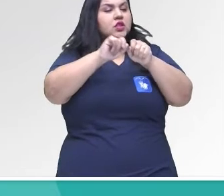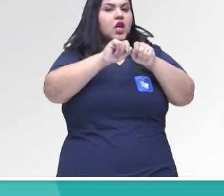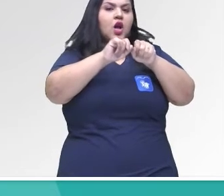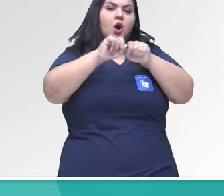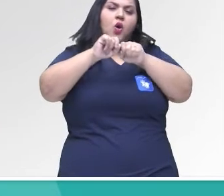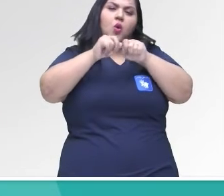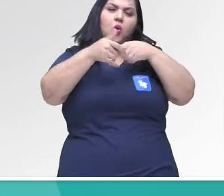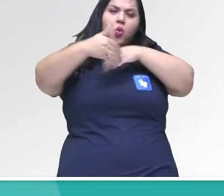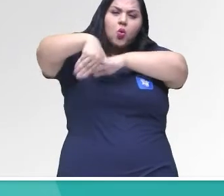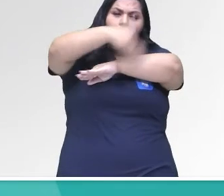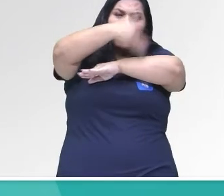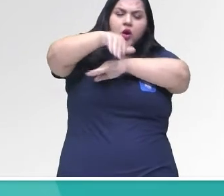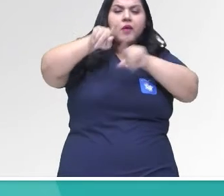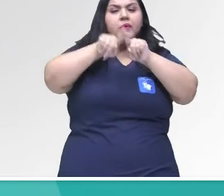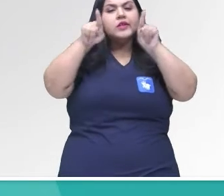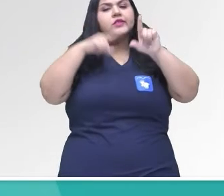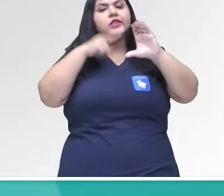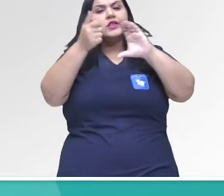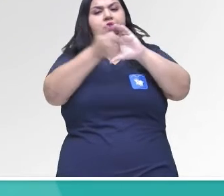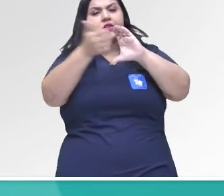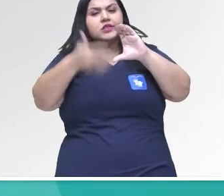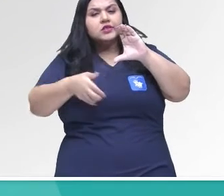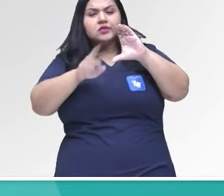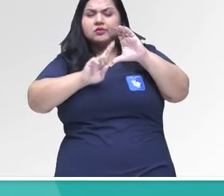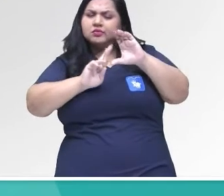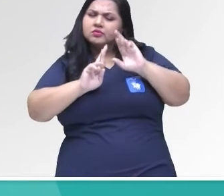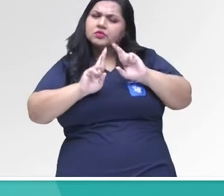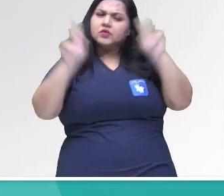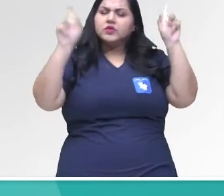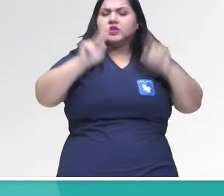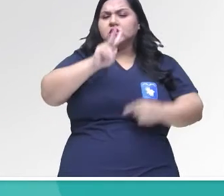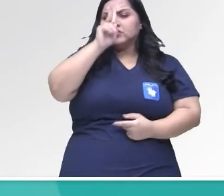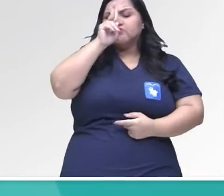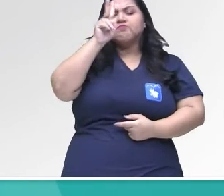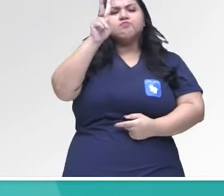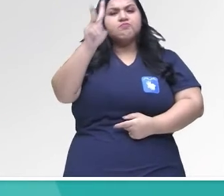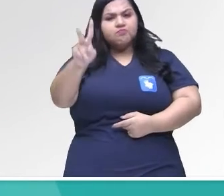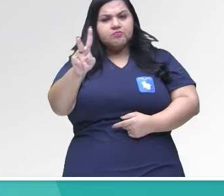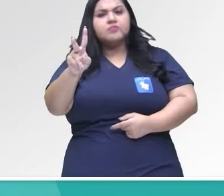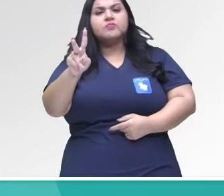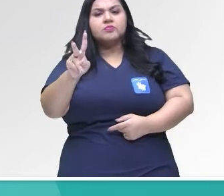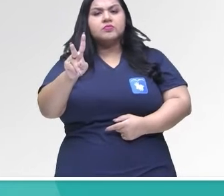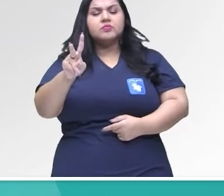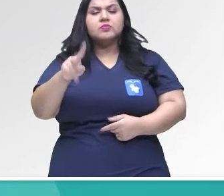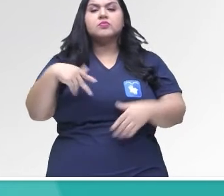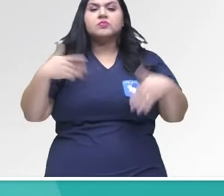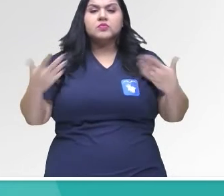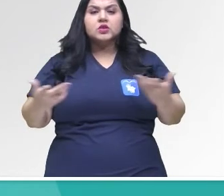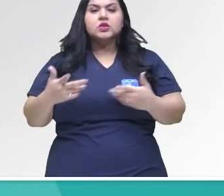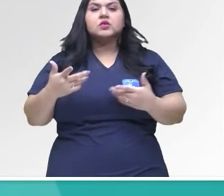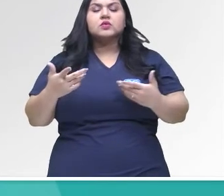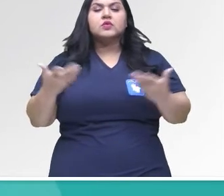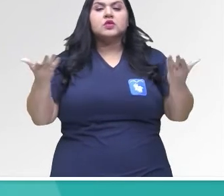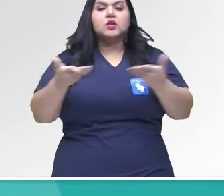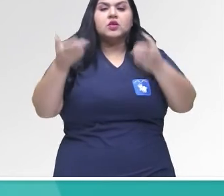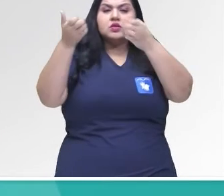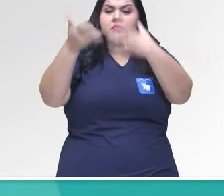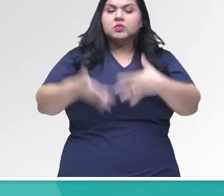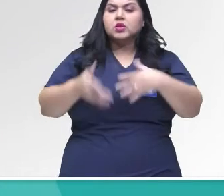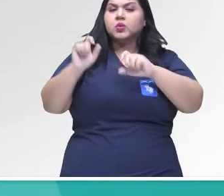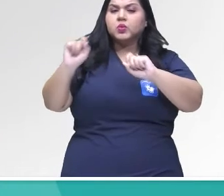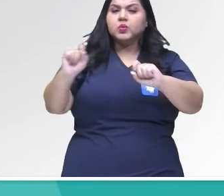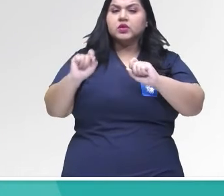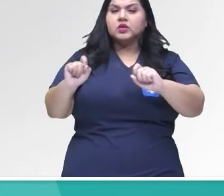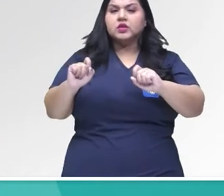vai ter características diferentes e é muito forte a diferença que existe. E ele diz aí no nosso texto que ele vai o